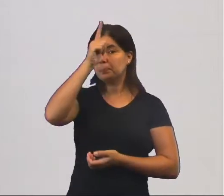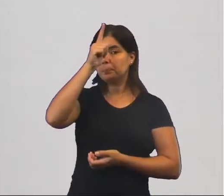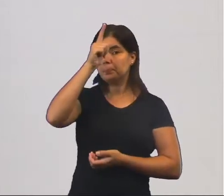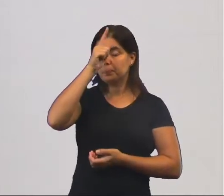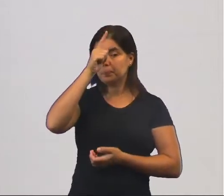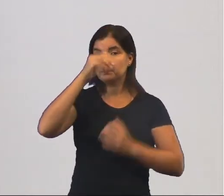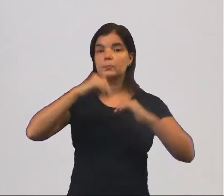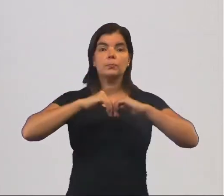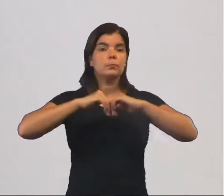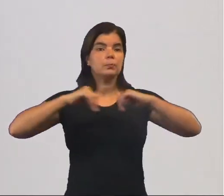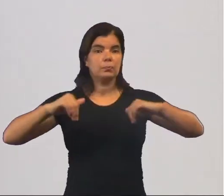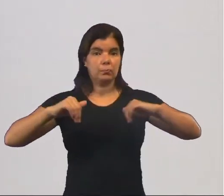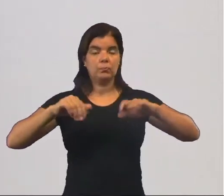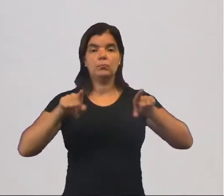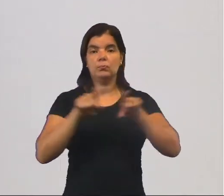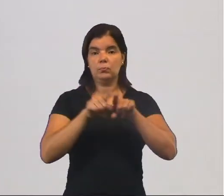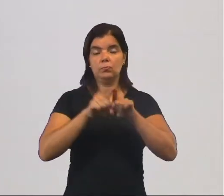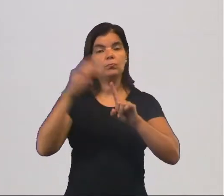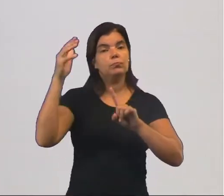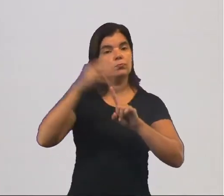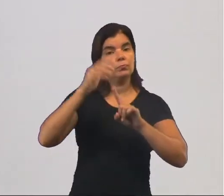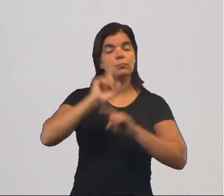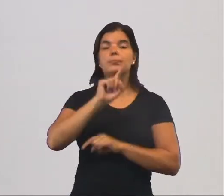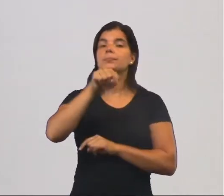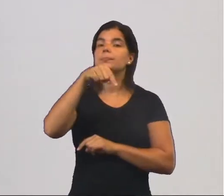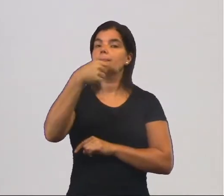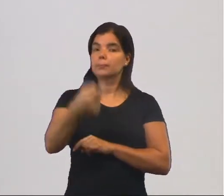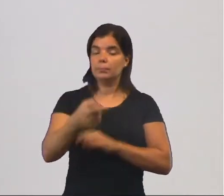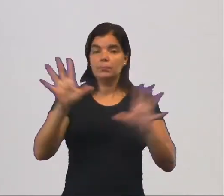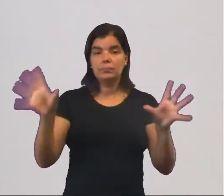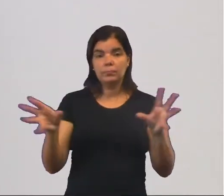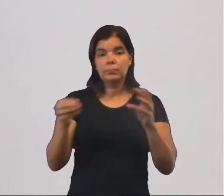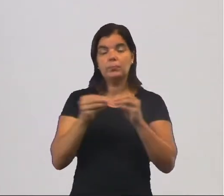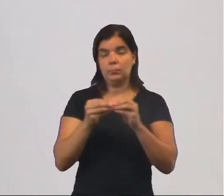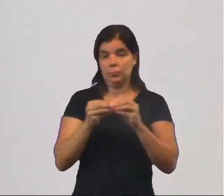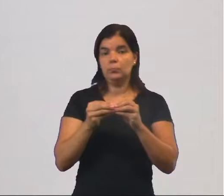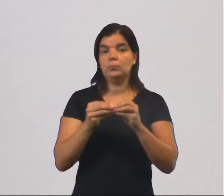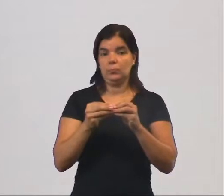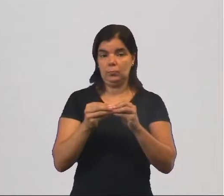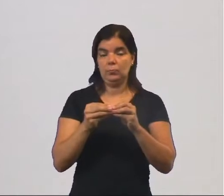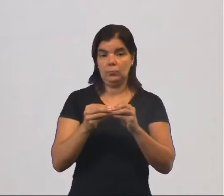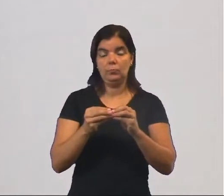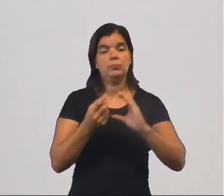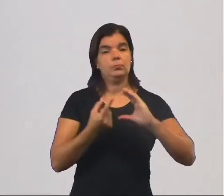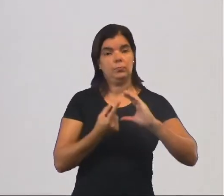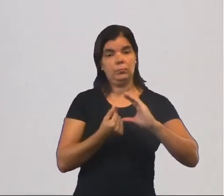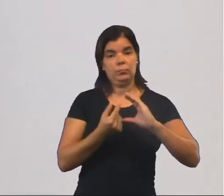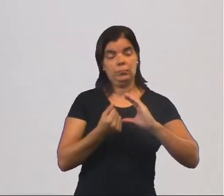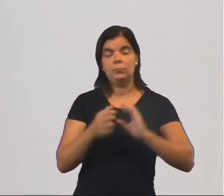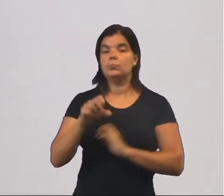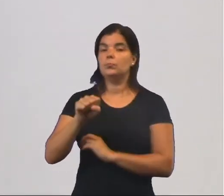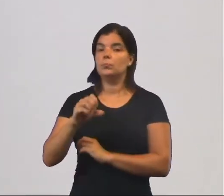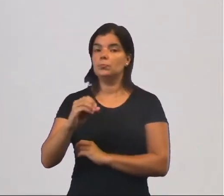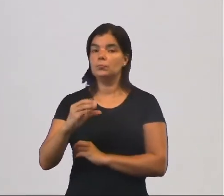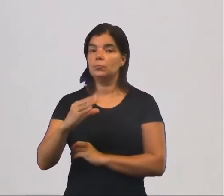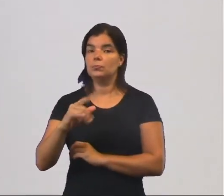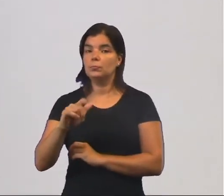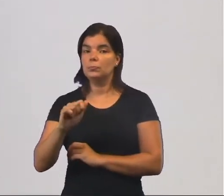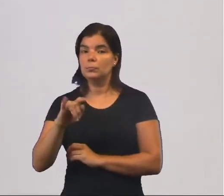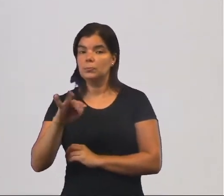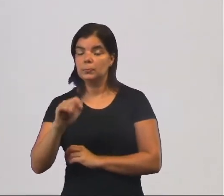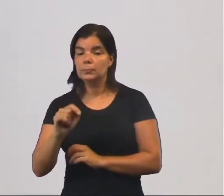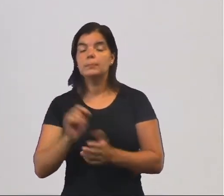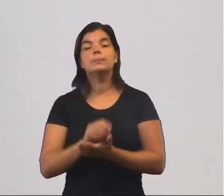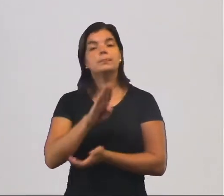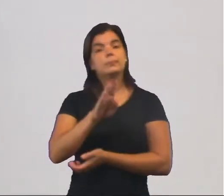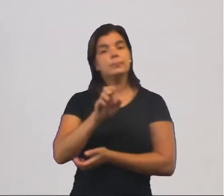ficou dividida em zonas de influência e depois ficou resumidamente dividida entre a zona capitalista e a zona socialista. E Berlim